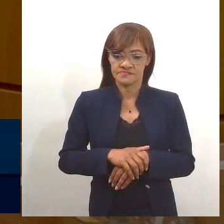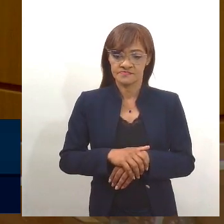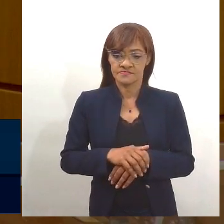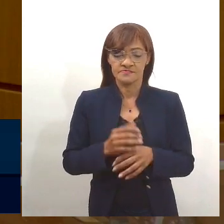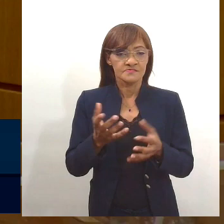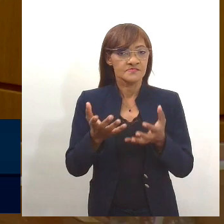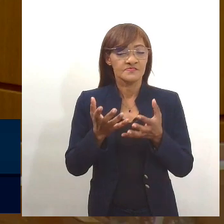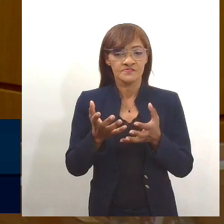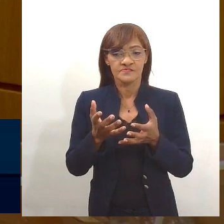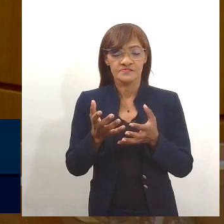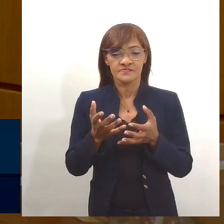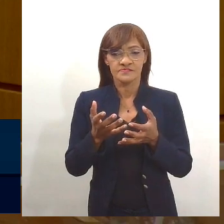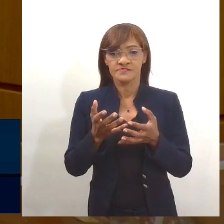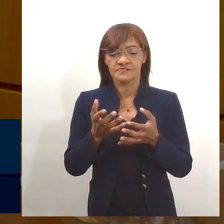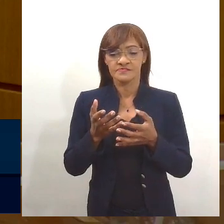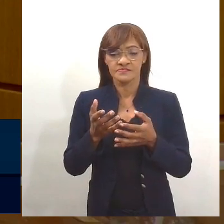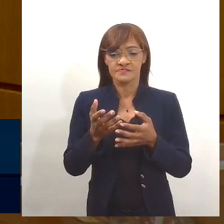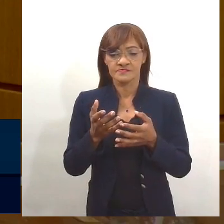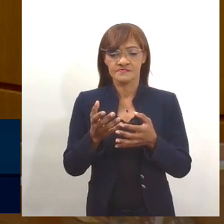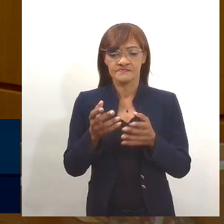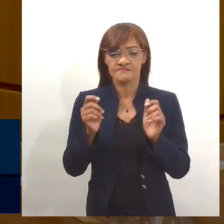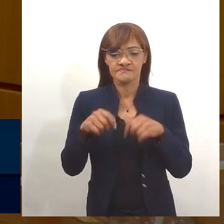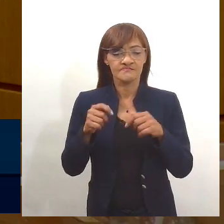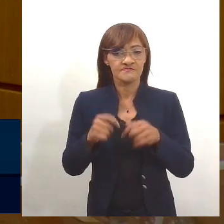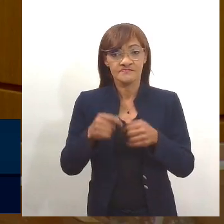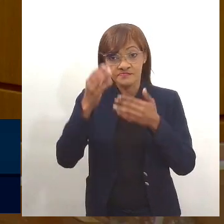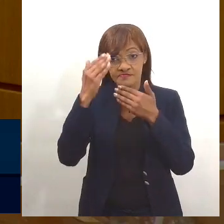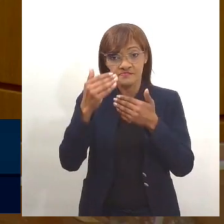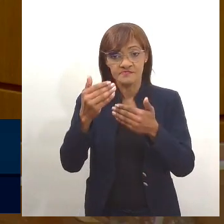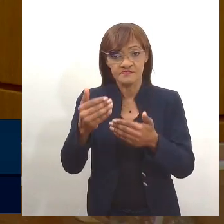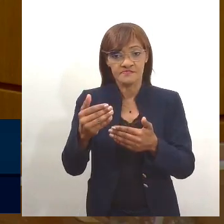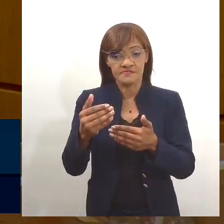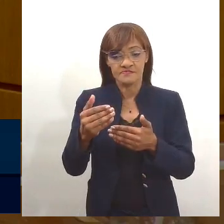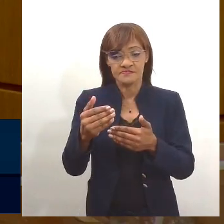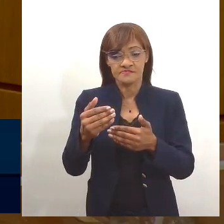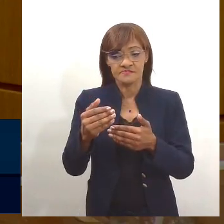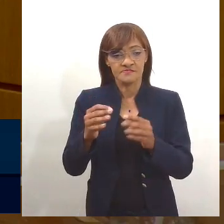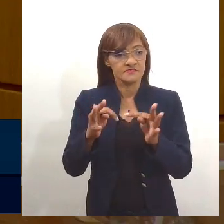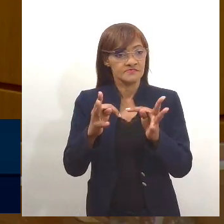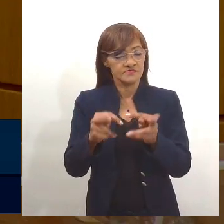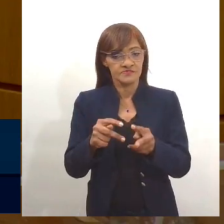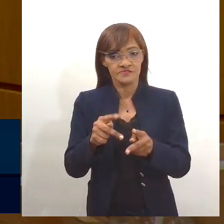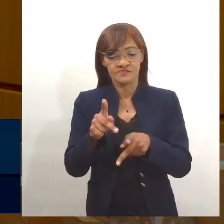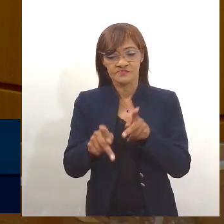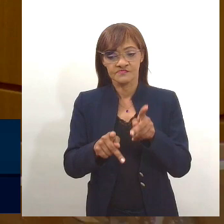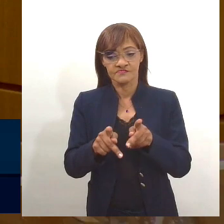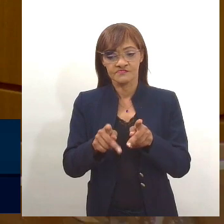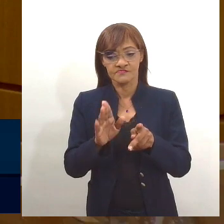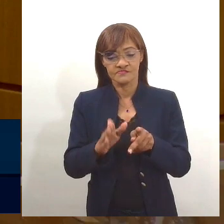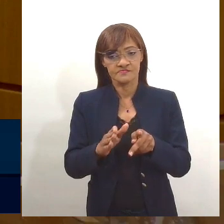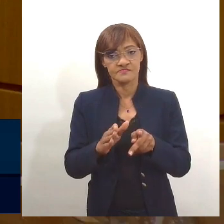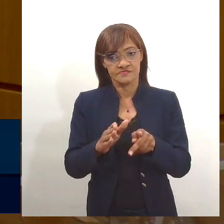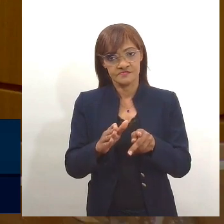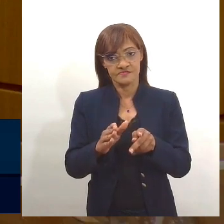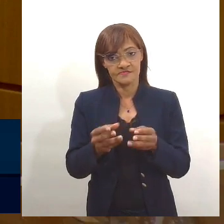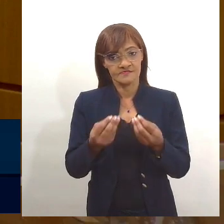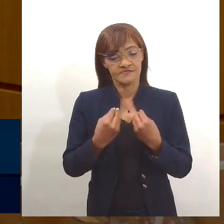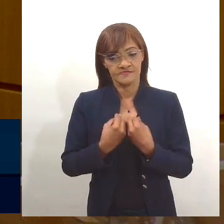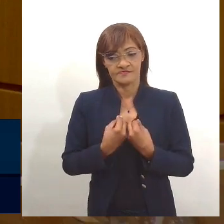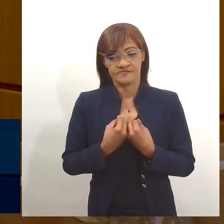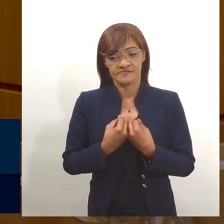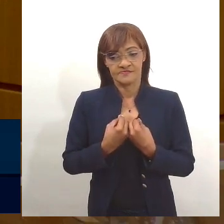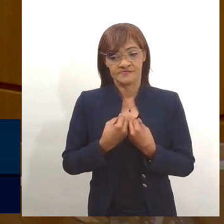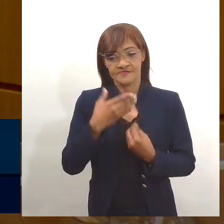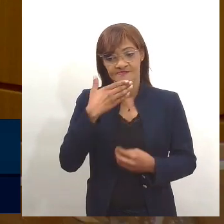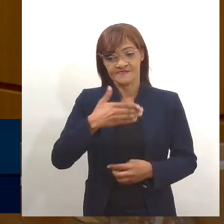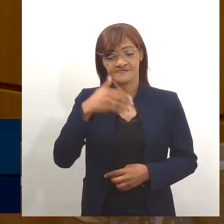já me deu. Talvez o maior presente foi a amizade com o Marquinho. Ele já me adquiriu aí